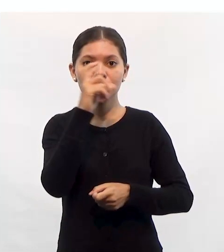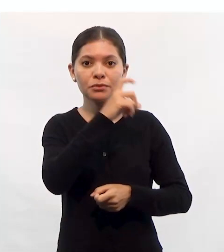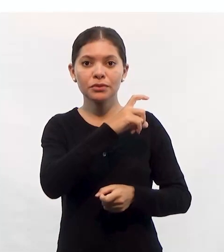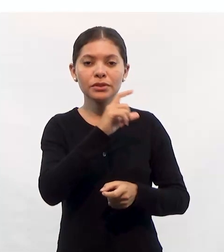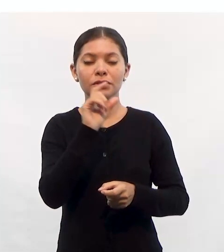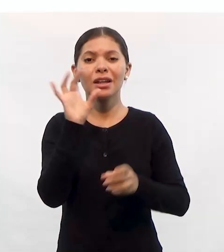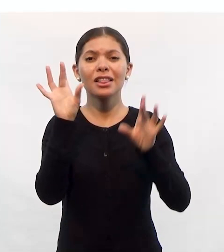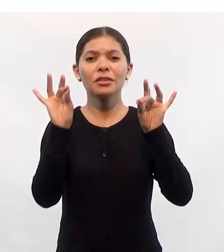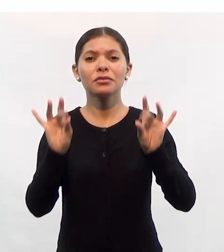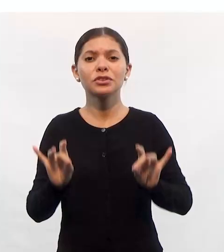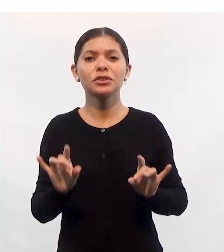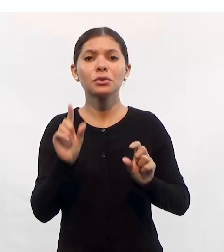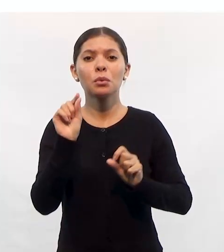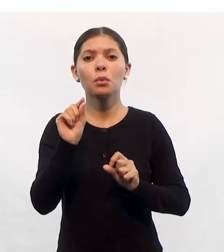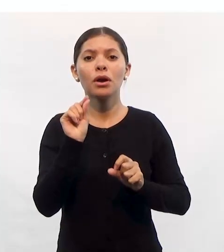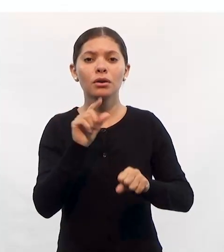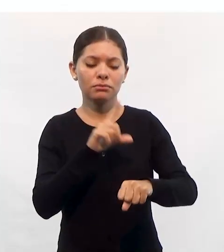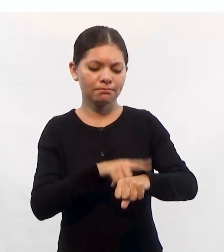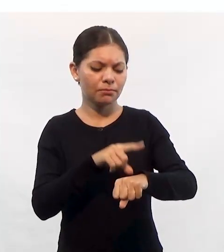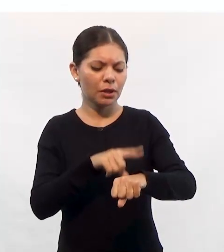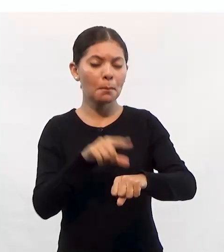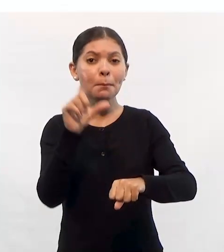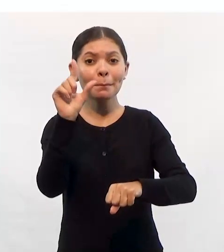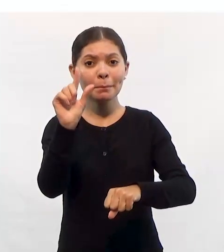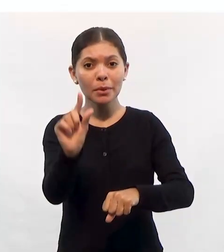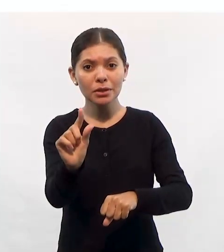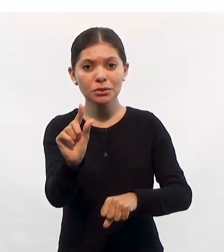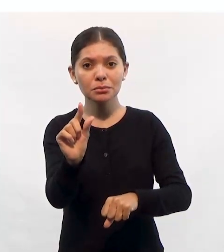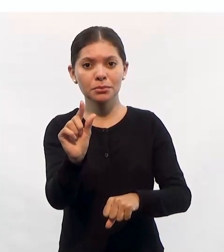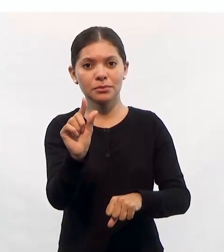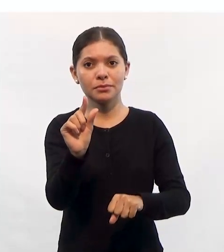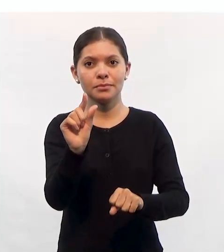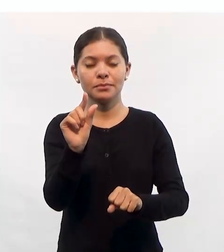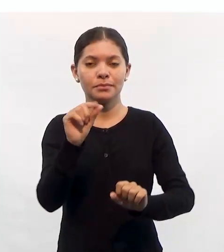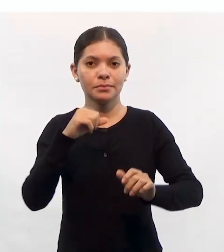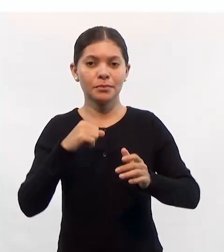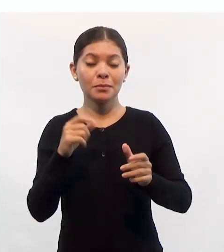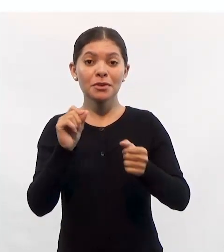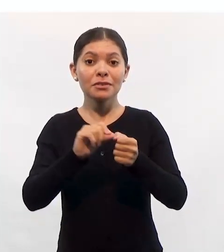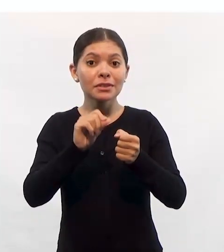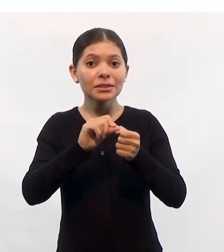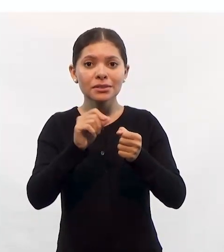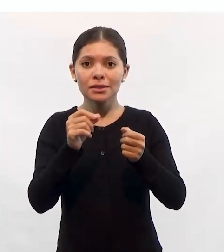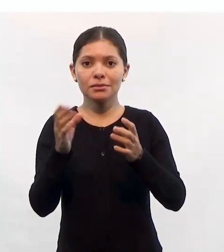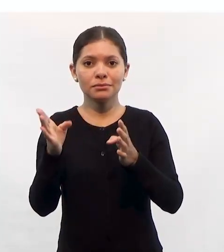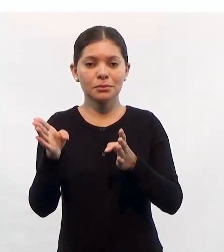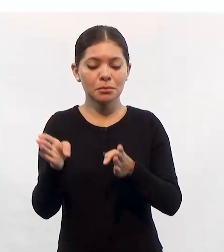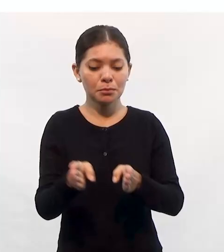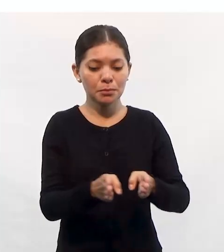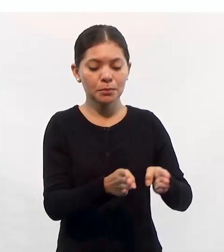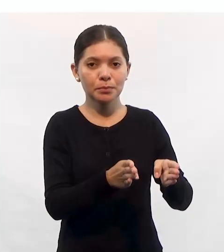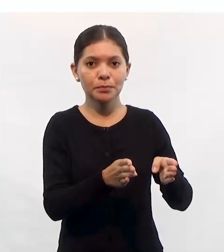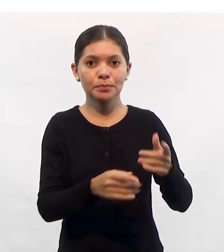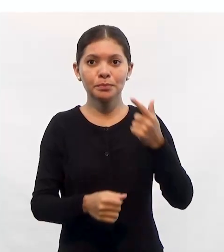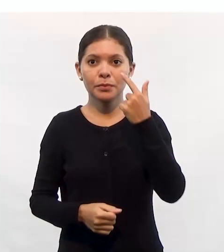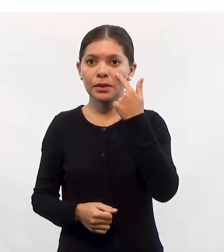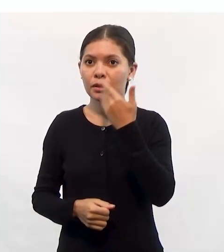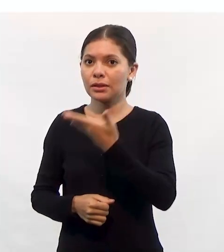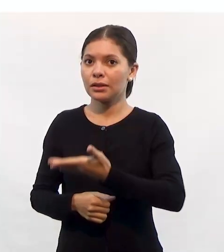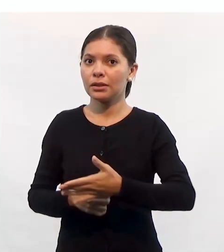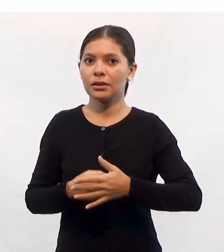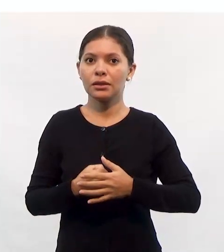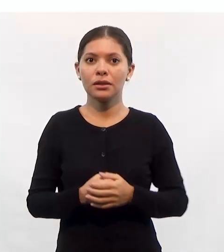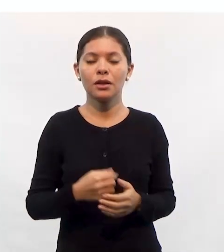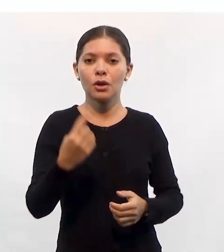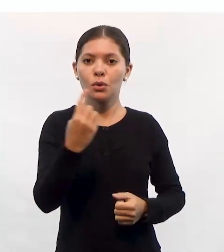é definir qual o tempo mínimo que se leva para realizar uma produção então Aqui